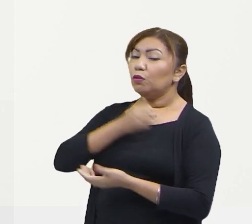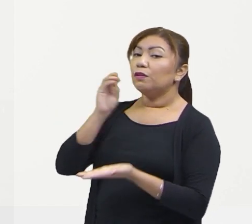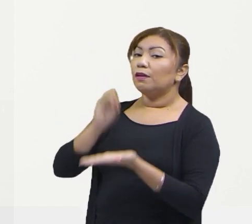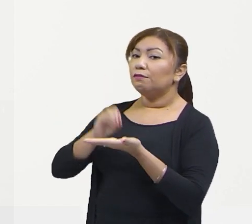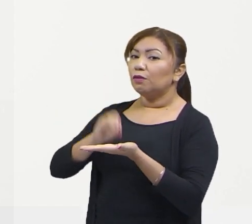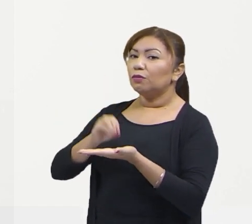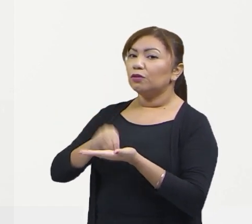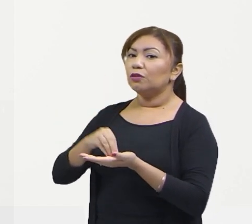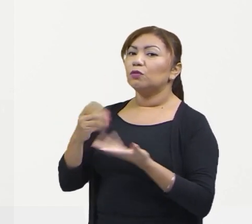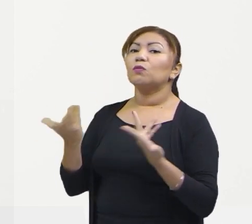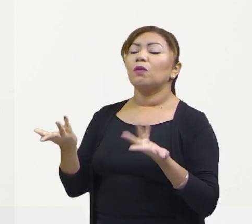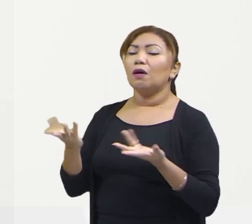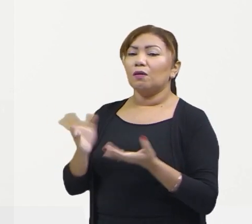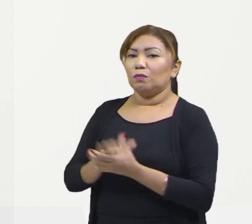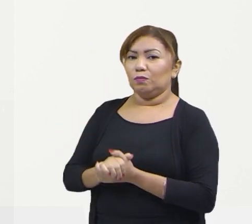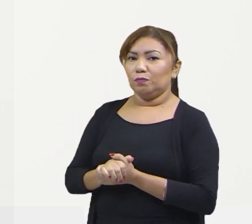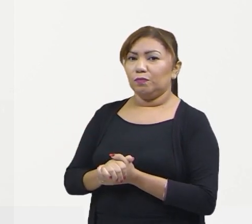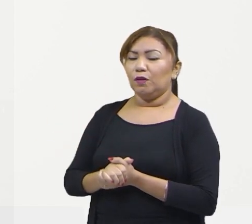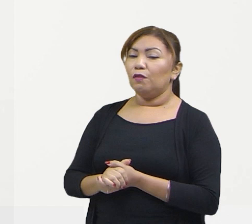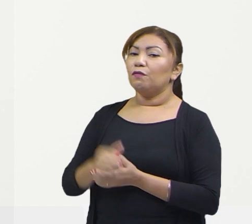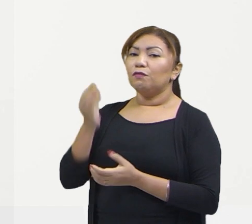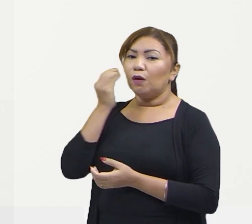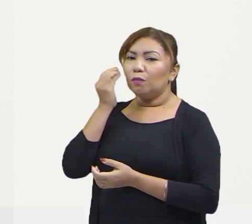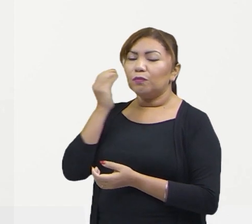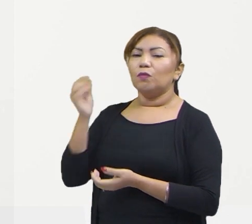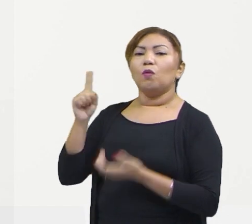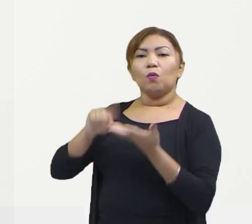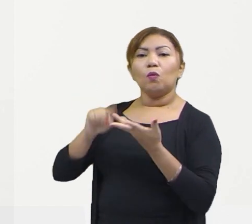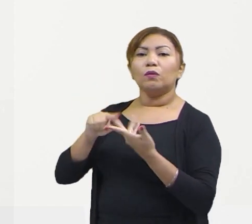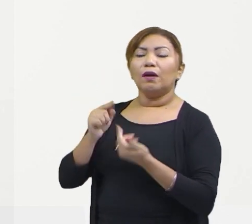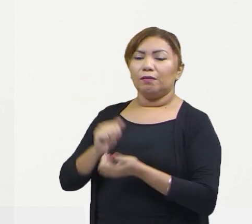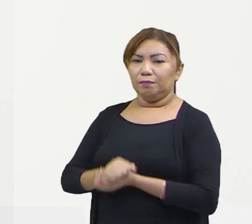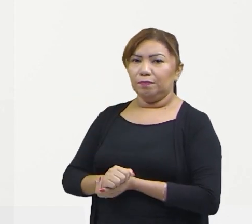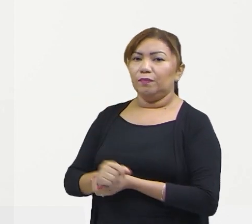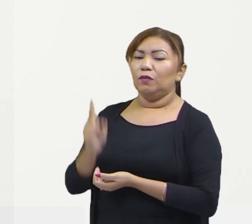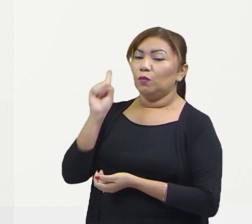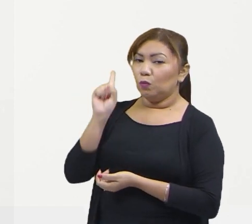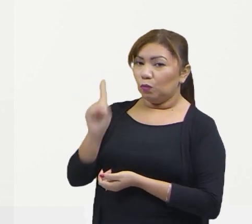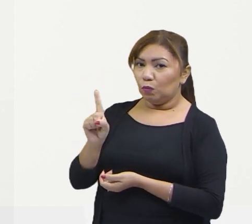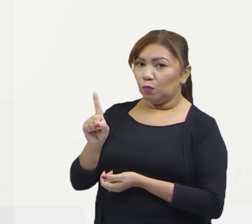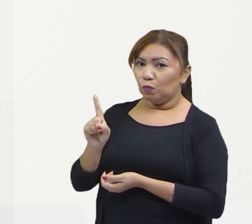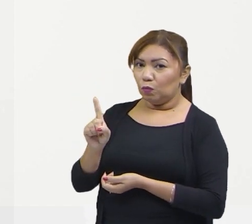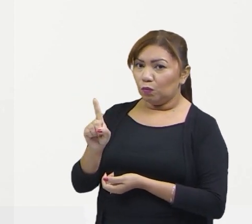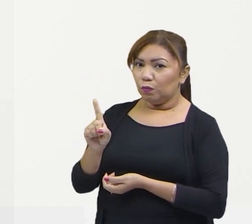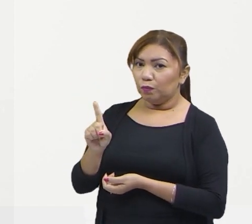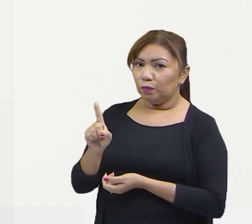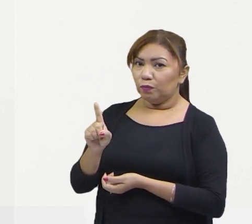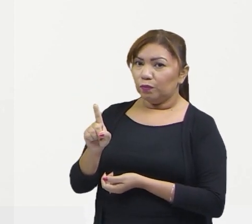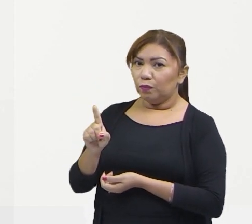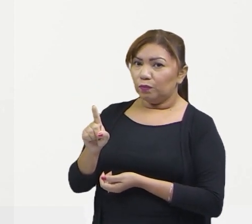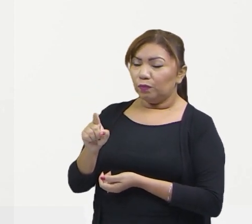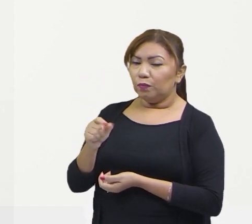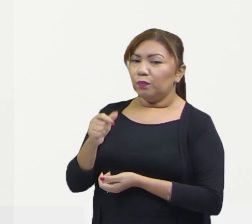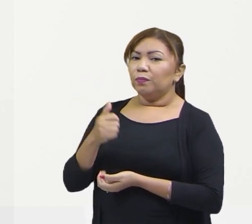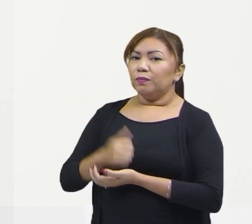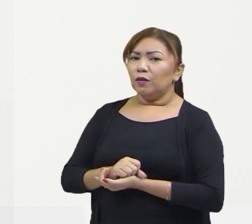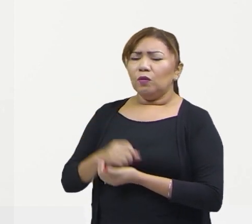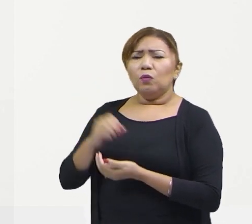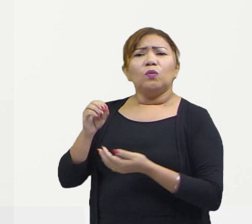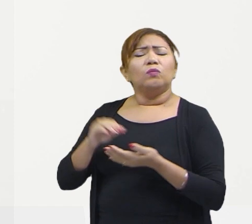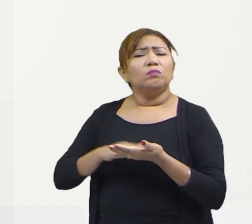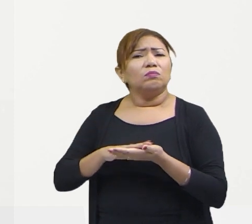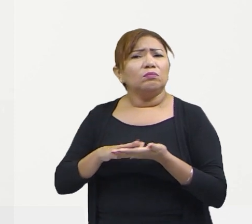faltam. Vamos contar? 1. Cadê o 2?